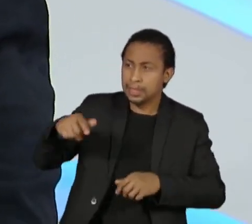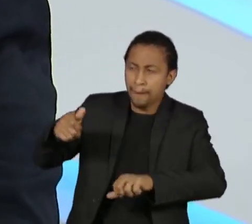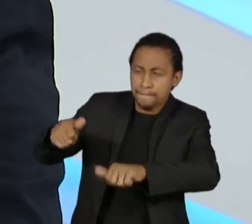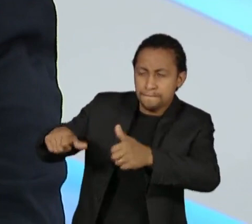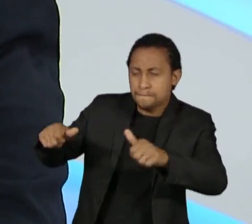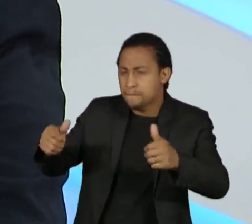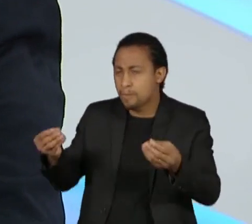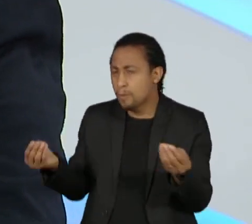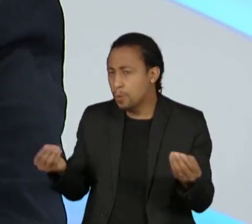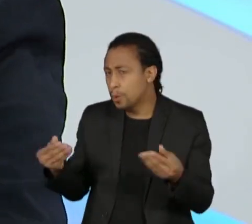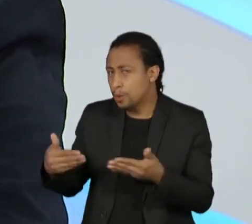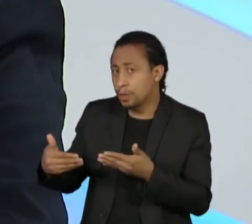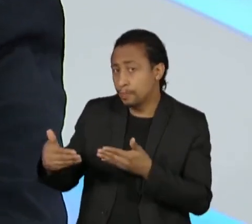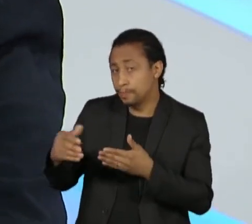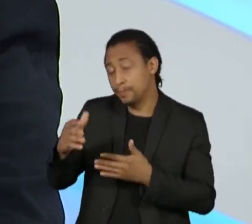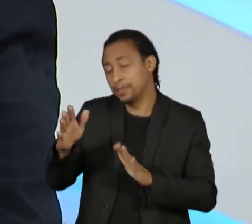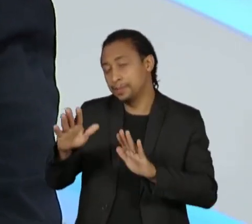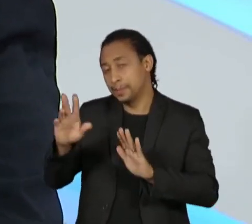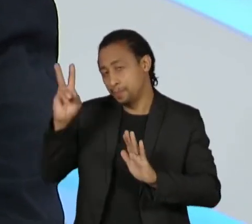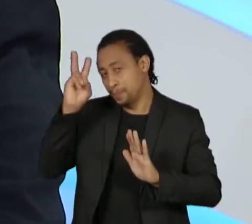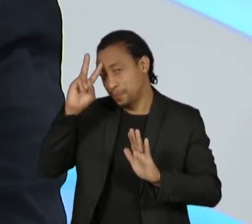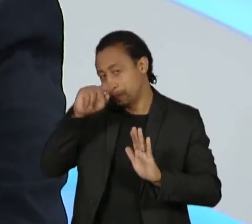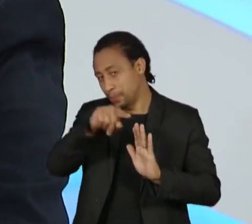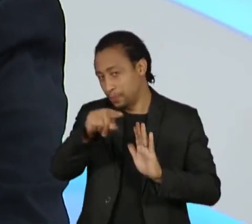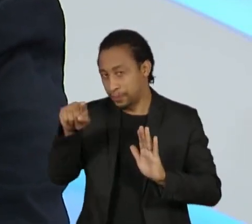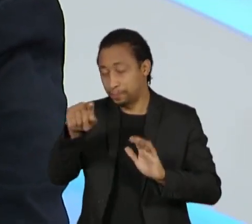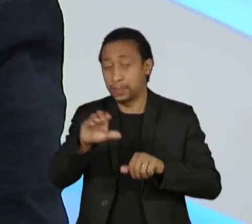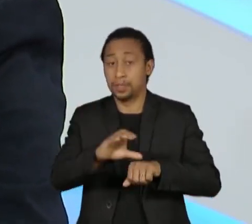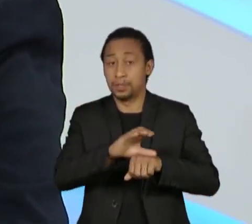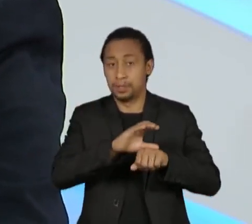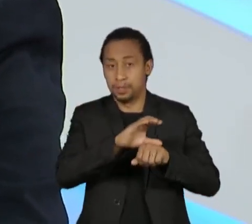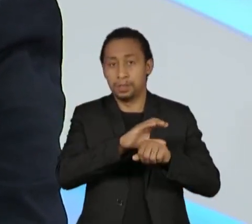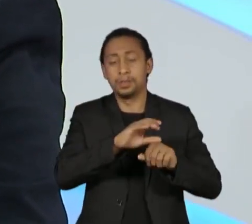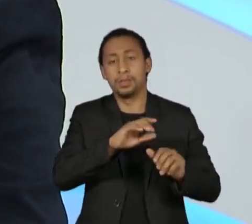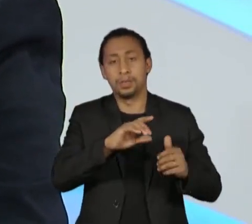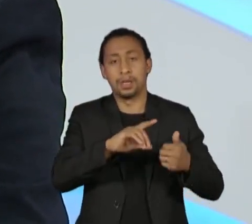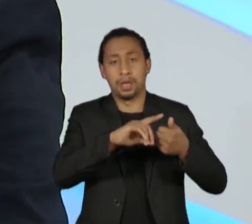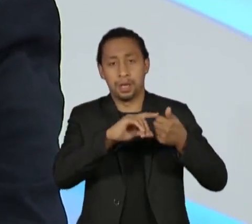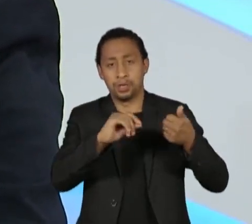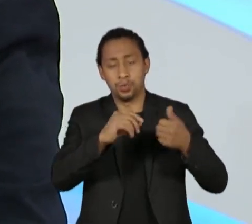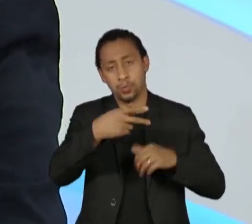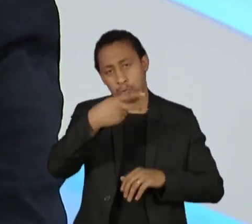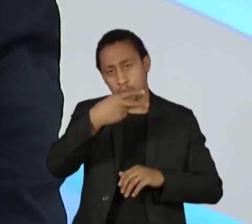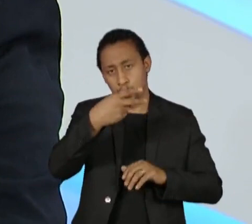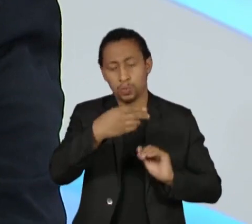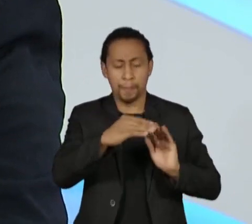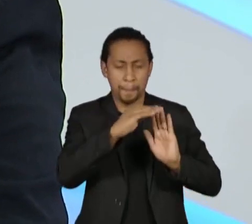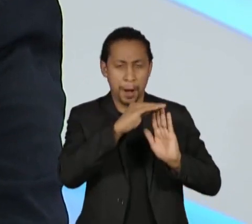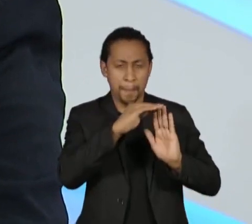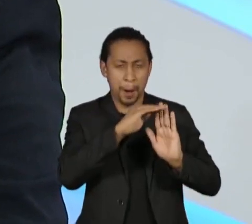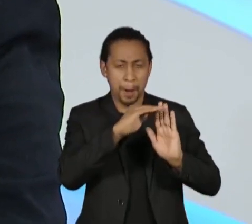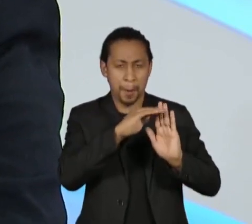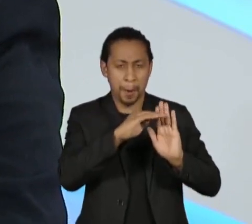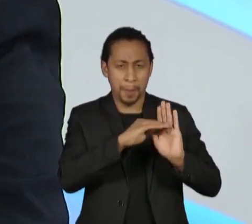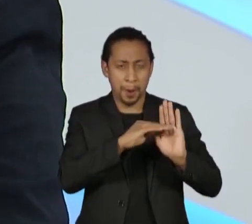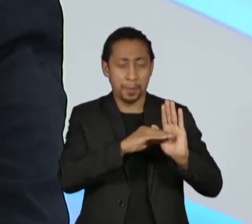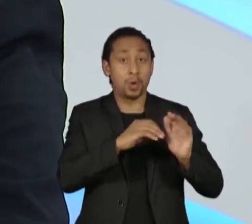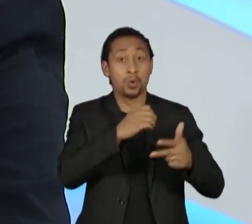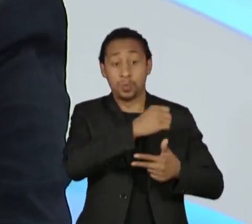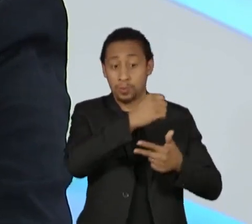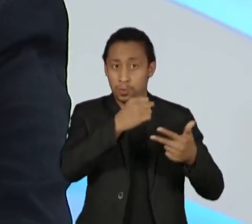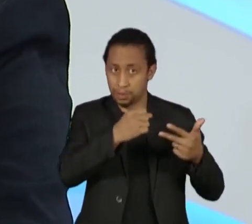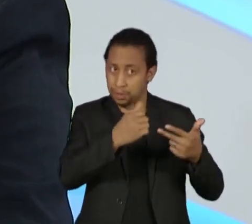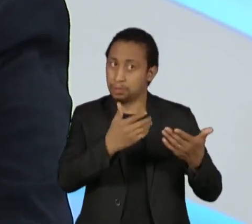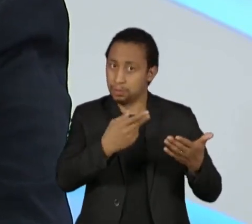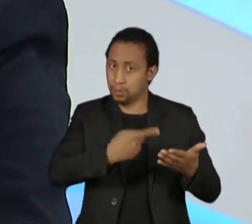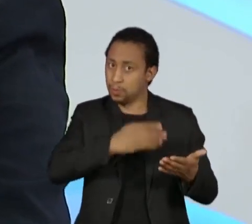eu prefiro lembrar que a Constituição, no artigo 2º, quando define os poderes da União, trata, obviamente,